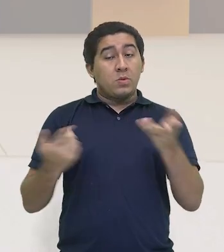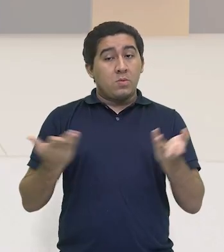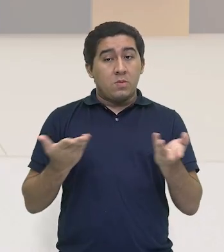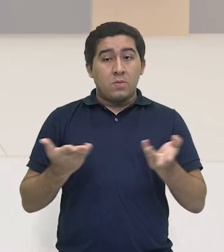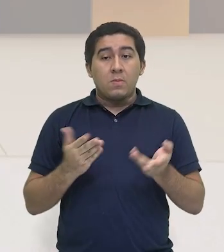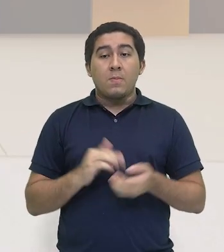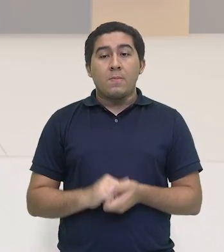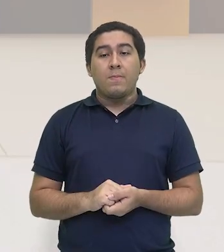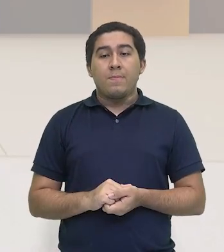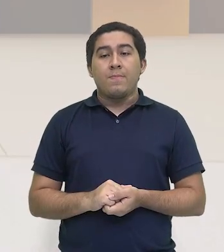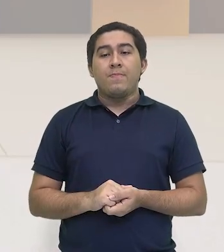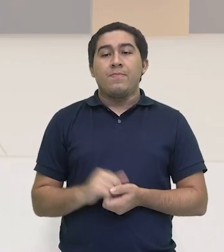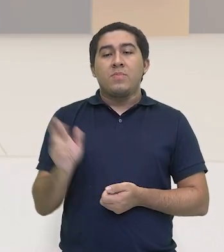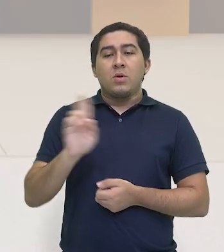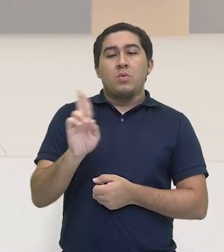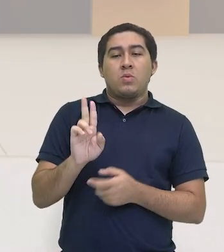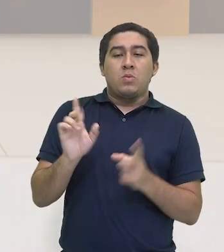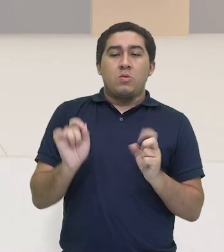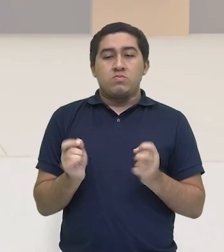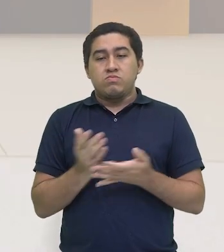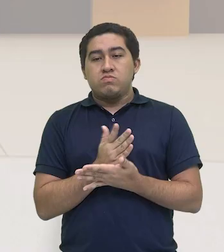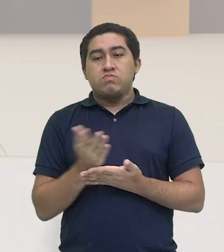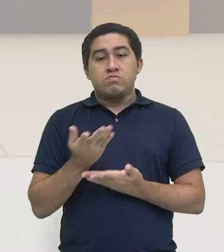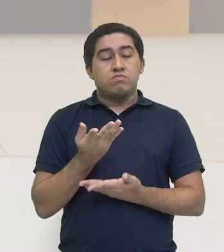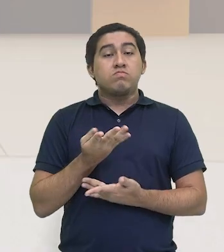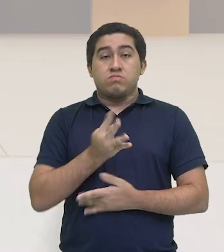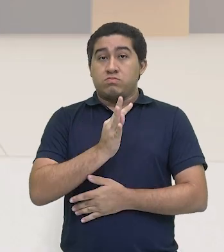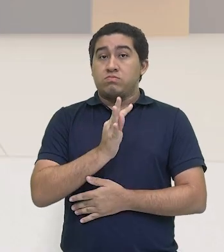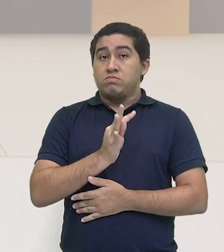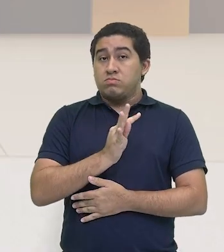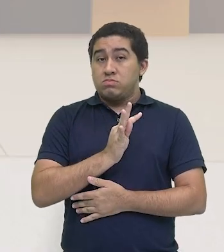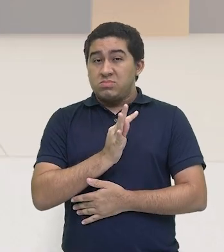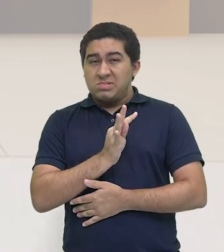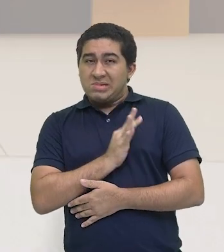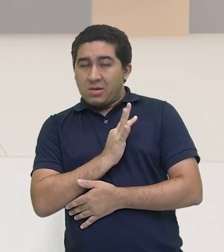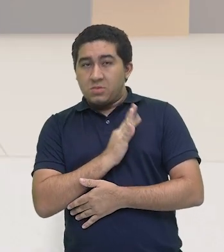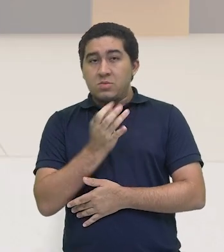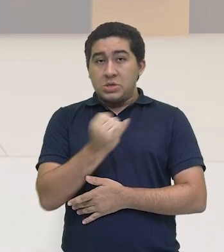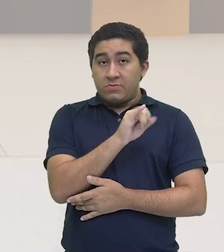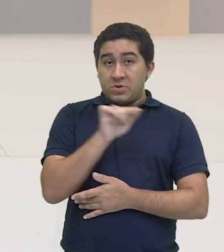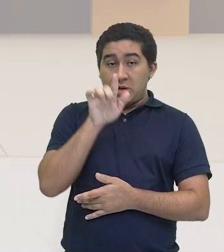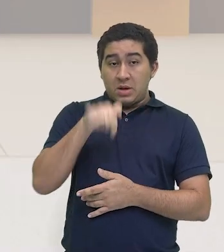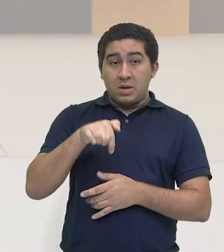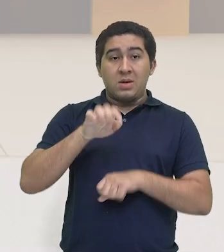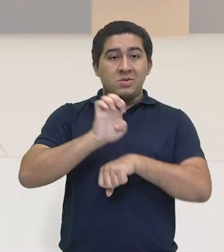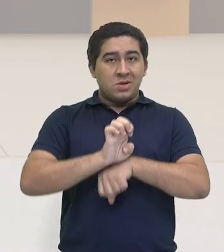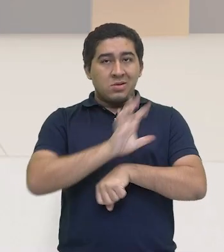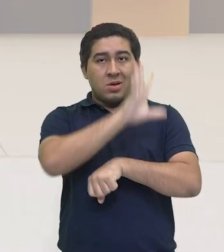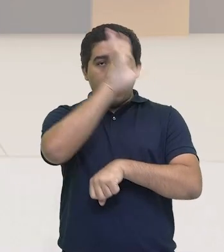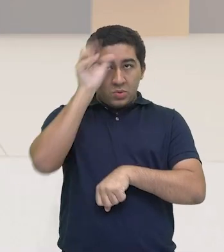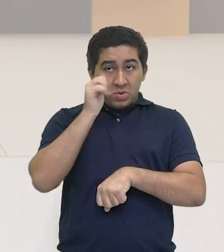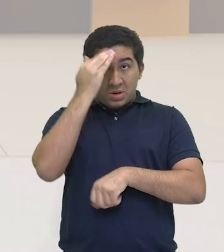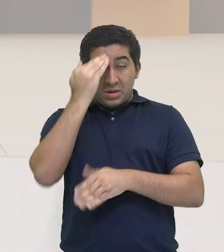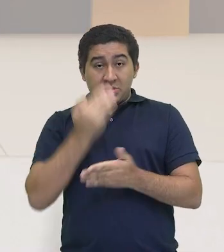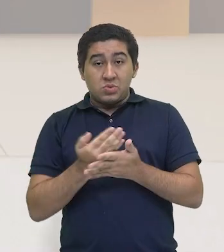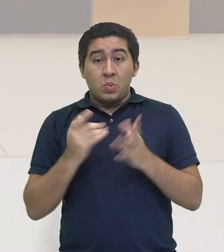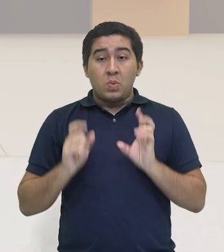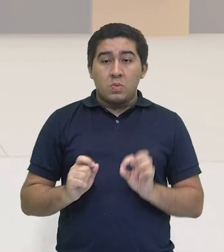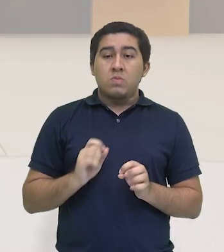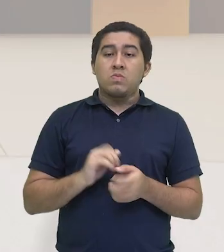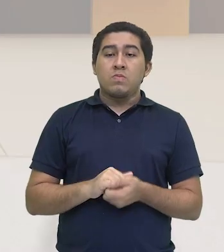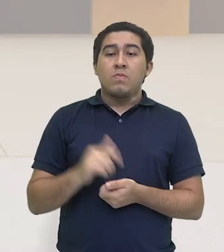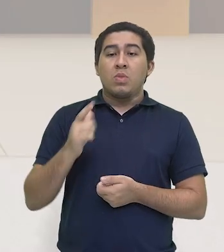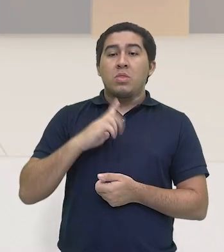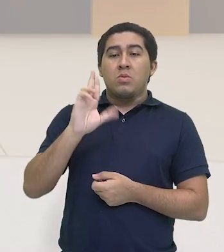São nomes talvez muito mais técnicos que você, com certeza, se é do Amazonas, vai, eu acredito, né? Tem um nome